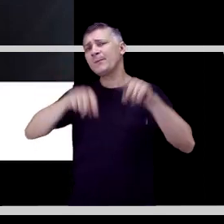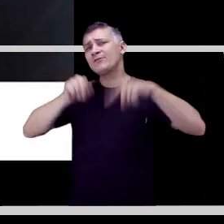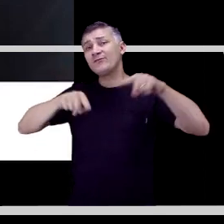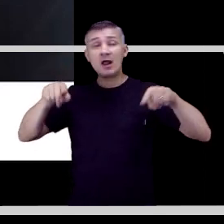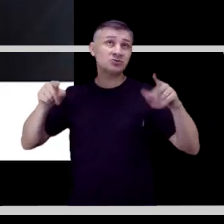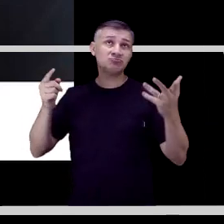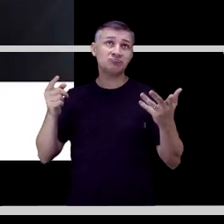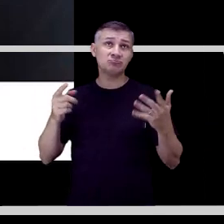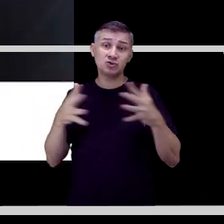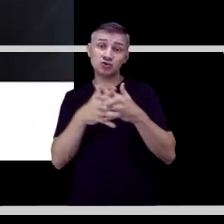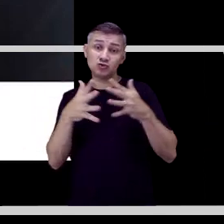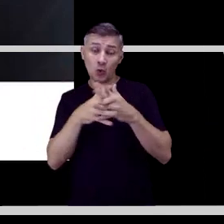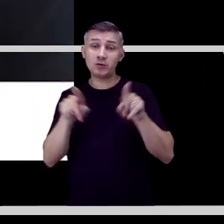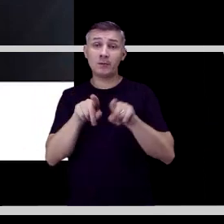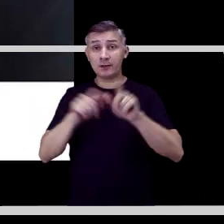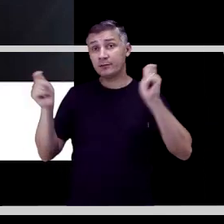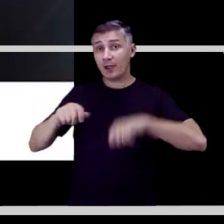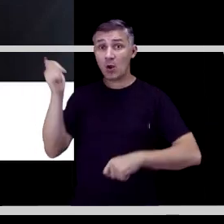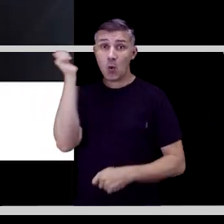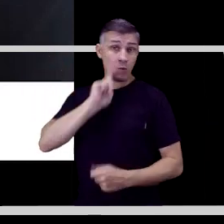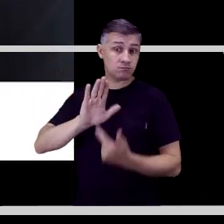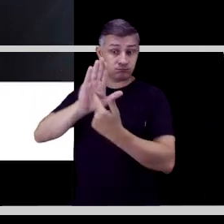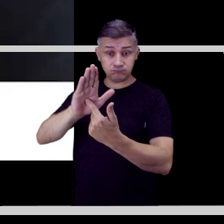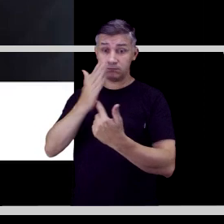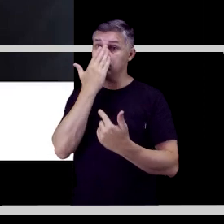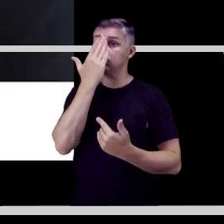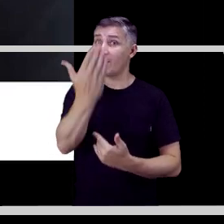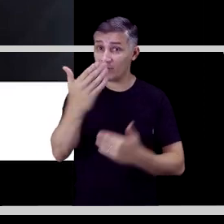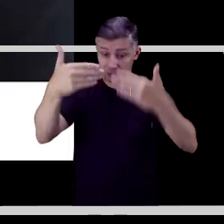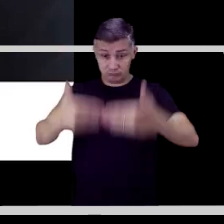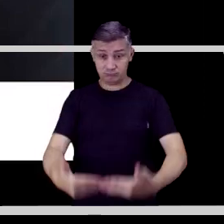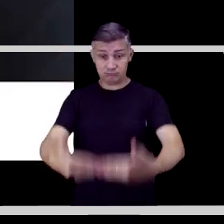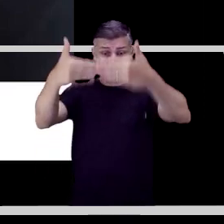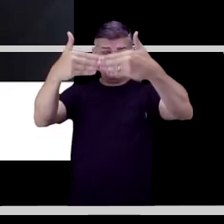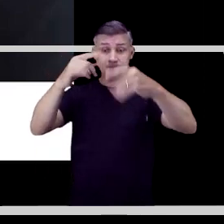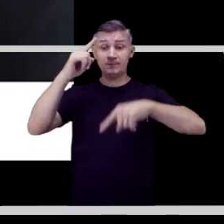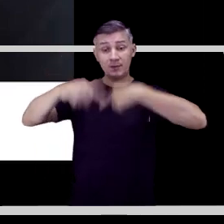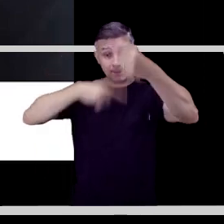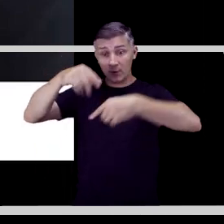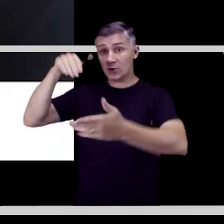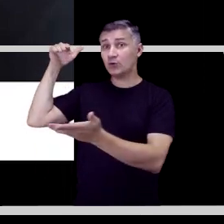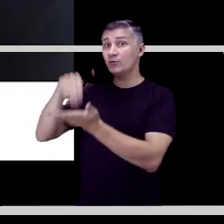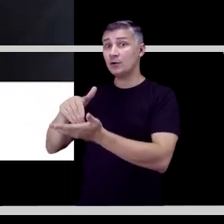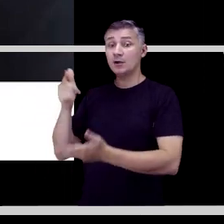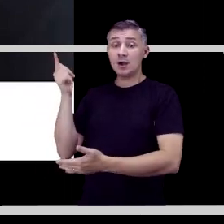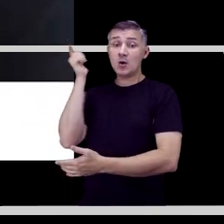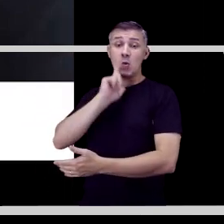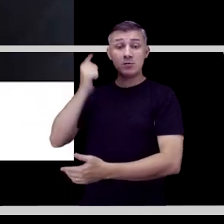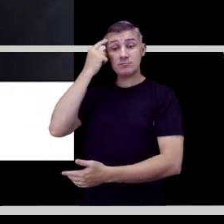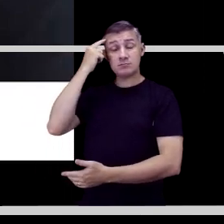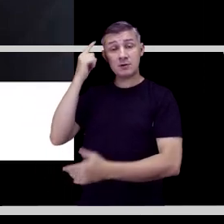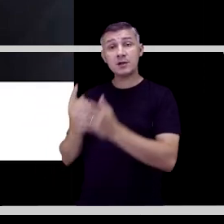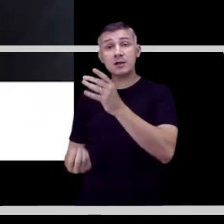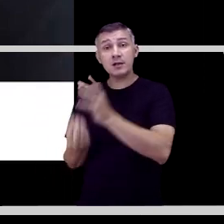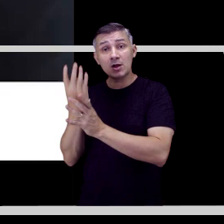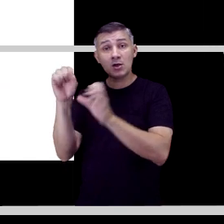manusear. Inicialmente pensamos em painéis pré-fabricados que pudessem ter algum desenho que variasse a paginação dos tijolos e com isso pudesse